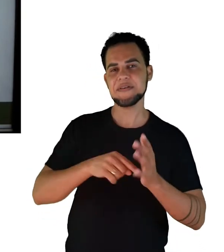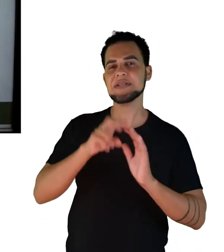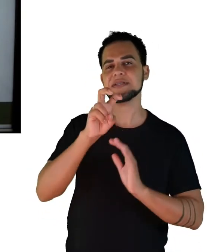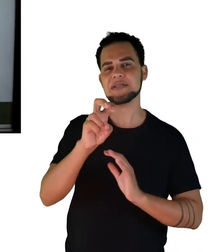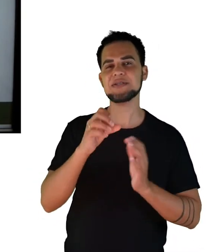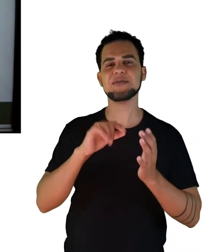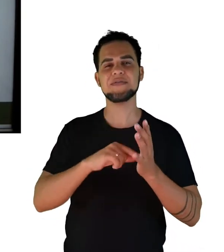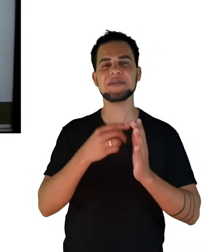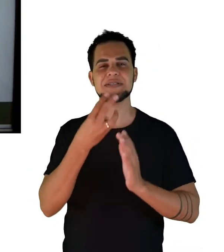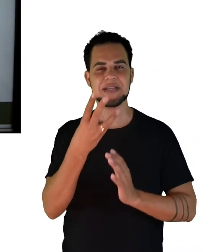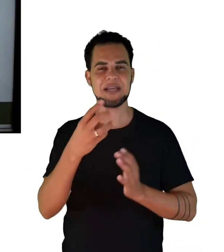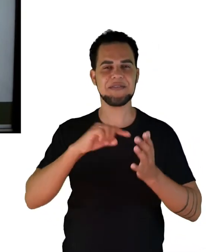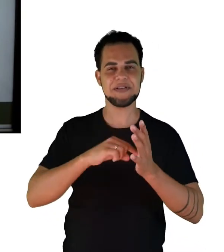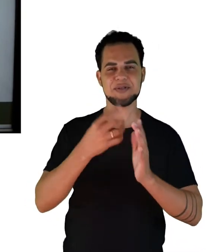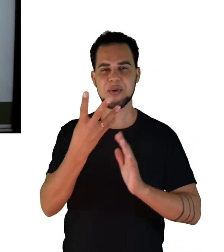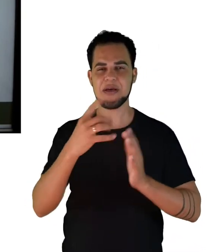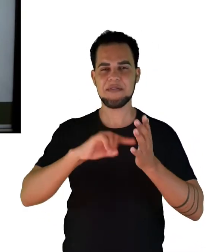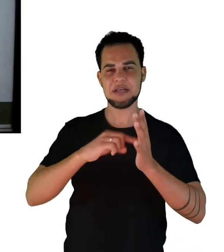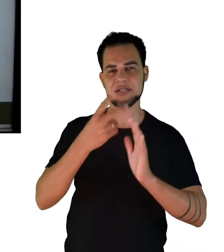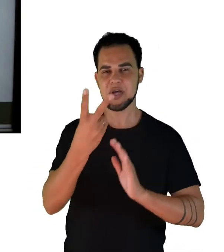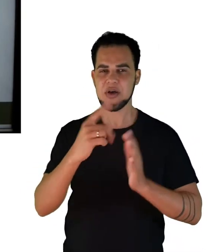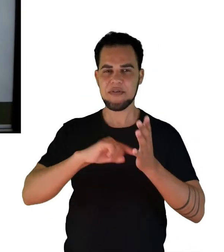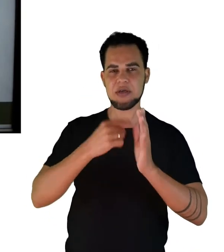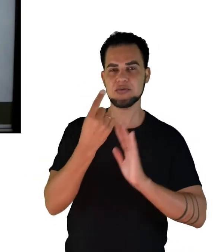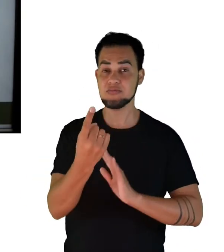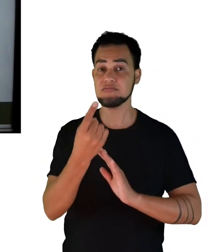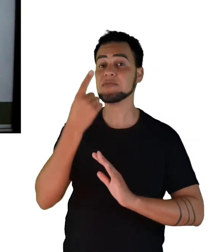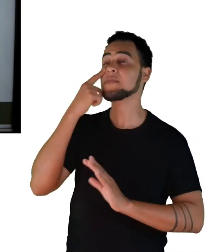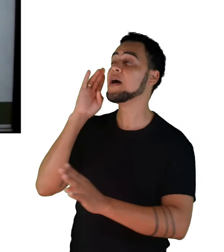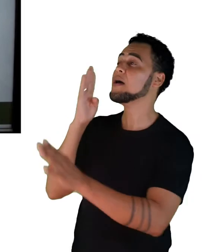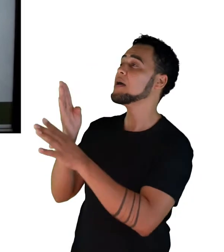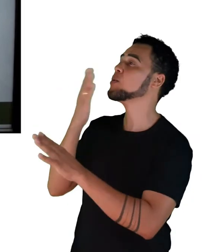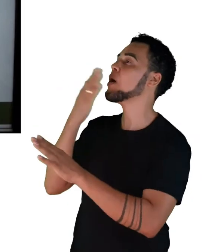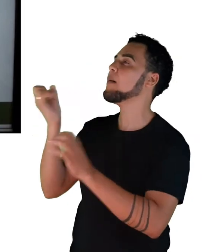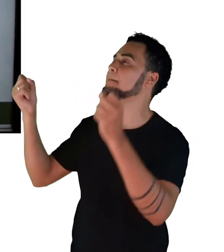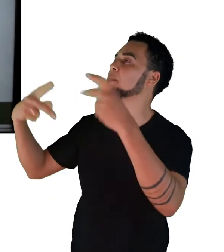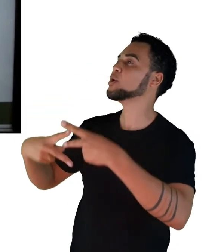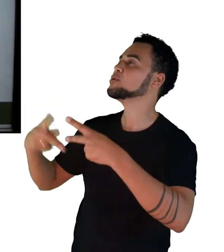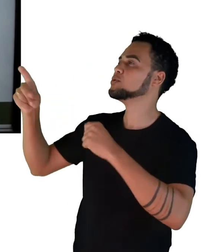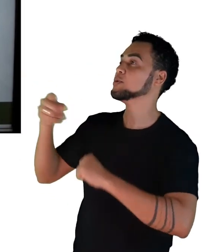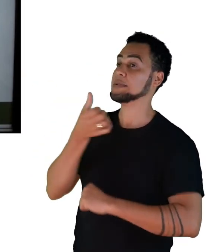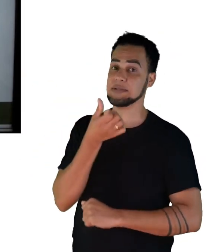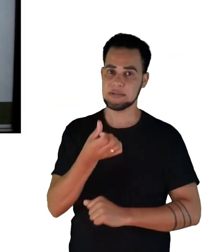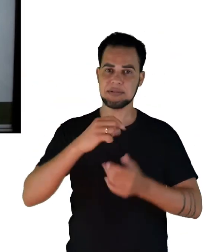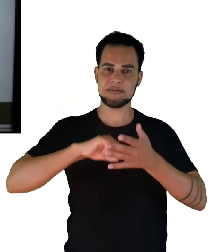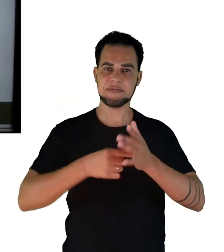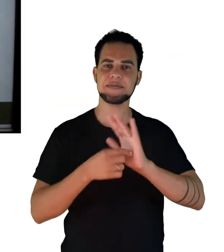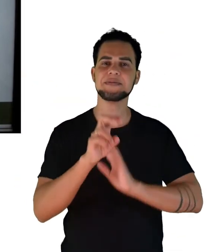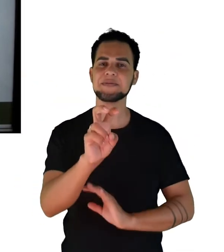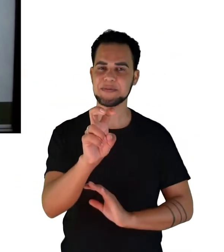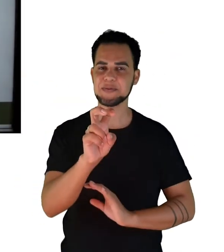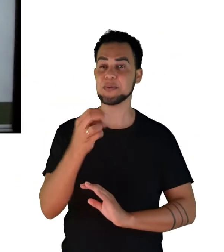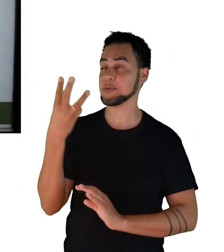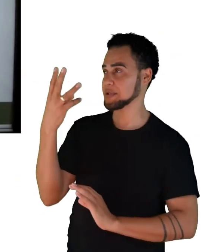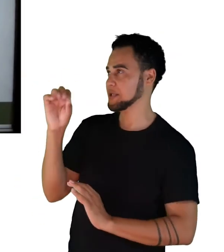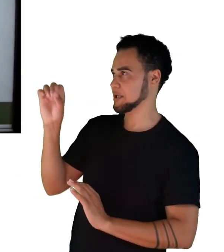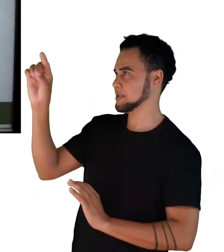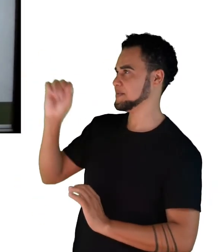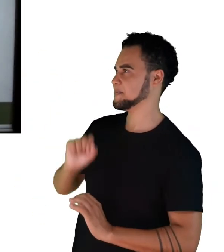vezes 2 vezes 1. Então vamos identificar qual vai ser esse produto. 6 vezes 5,